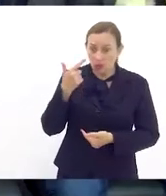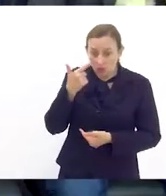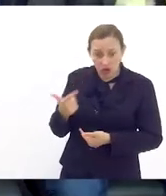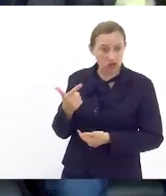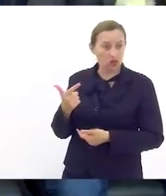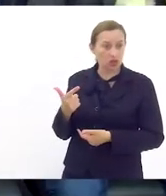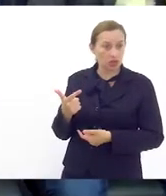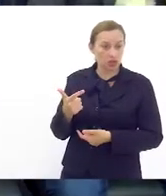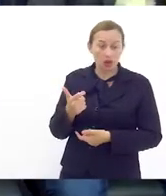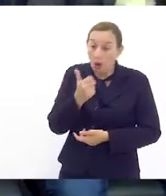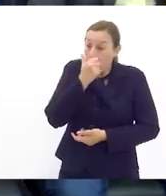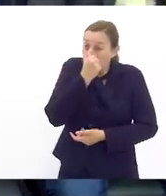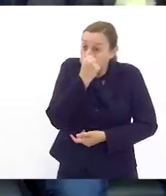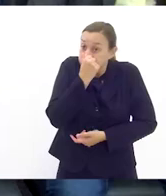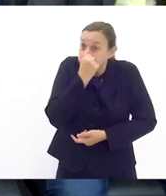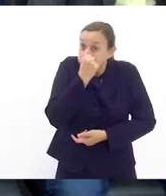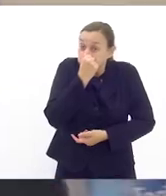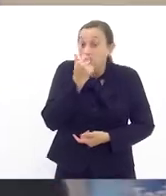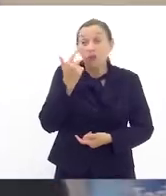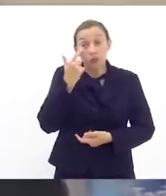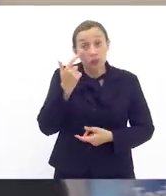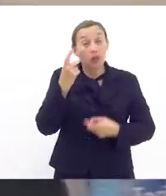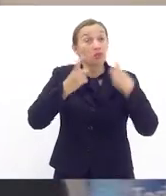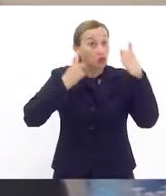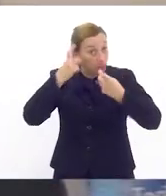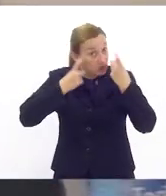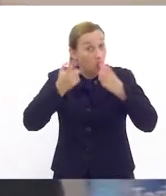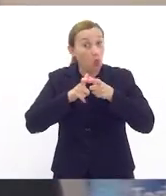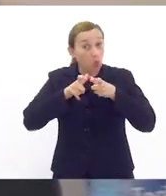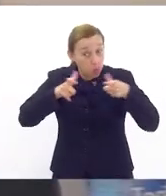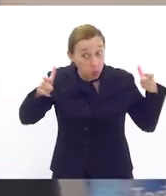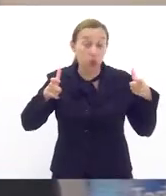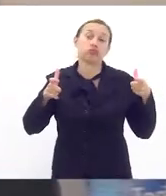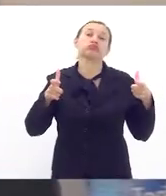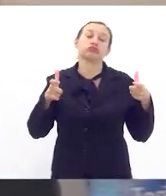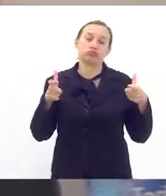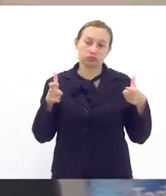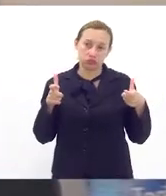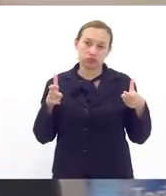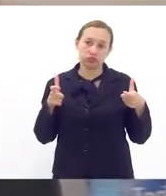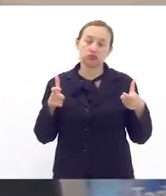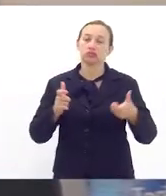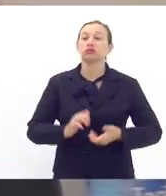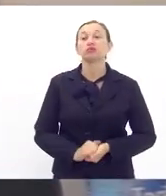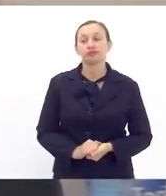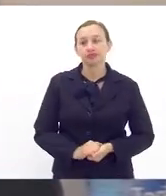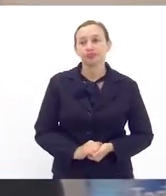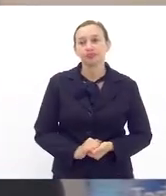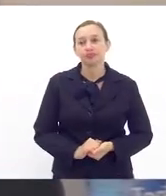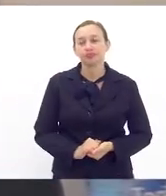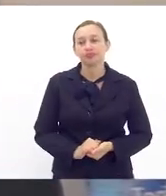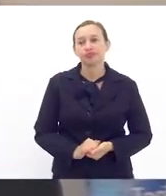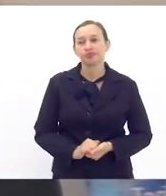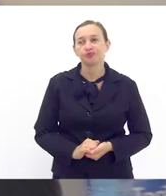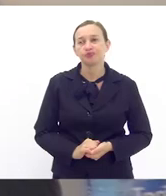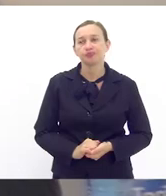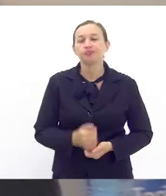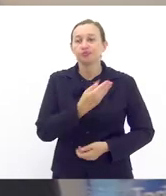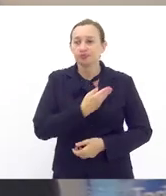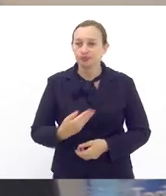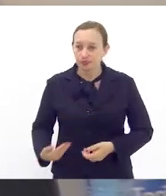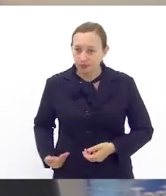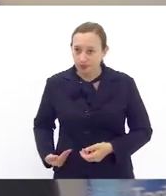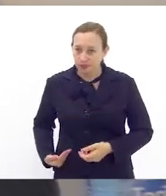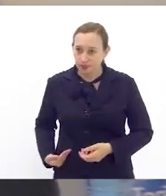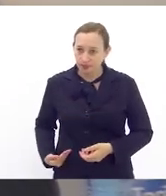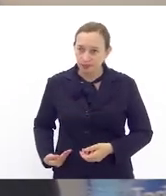a preocupação que a população do Rio de Janeiro está com as nossas concessionárias de energia E para isso o governador Sérgio